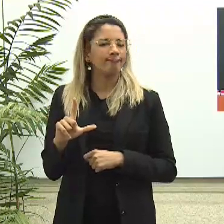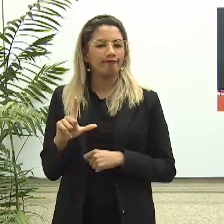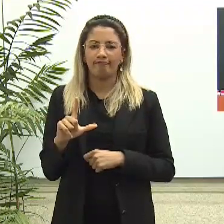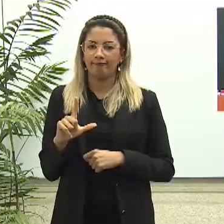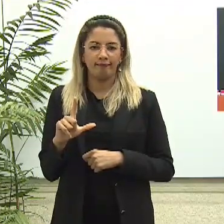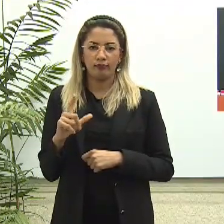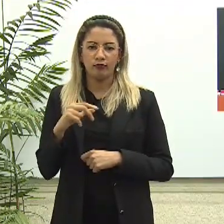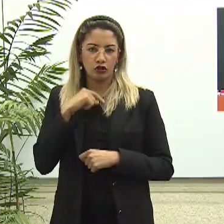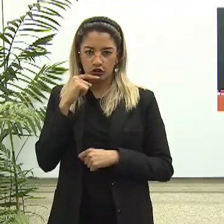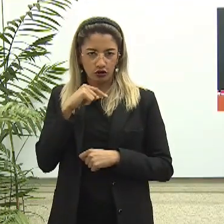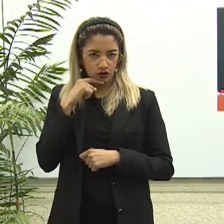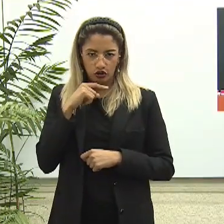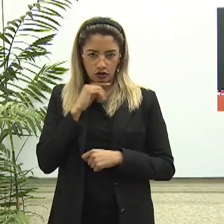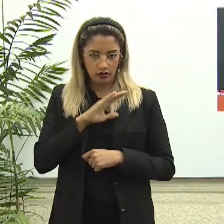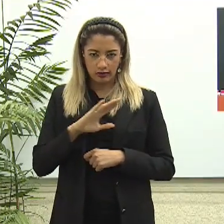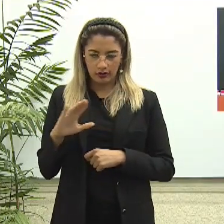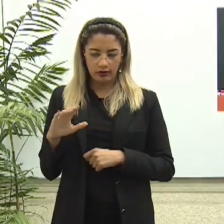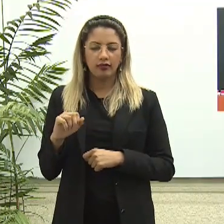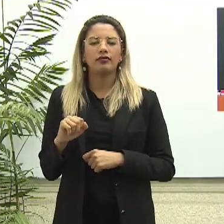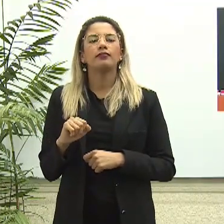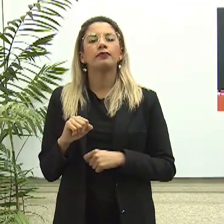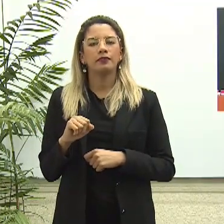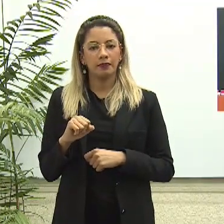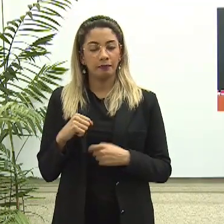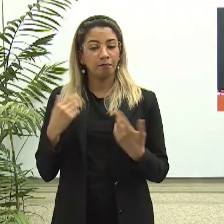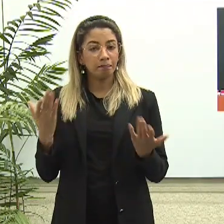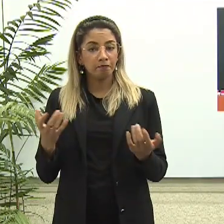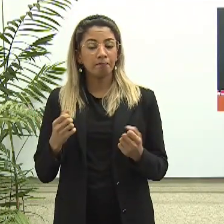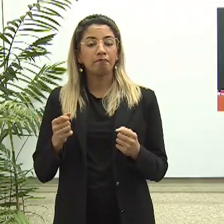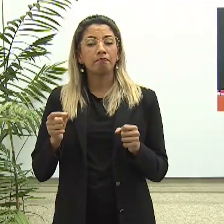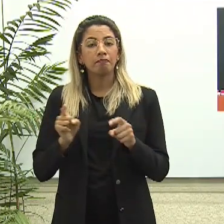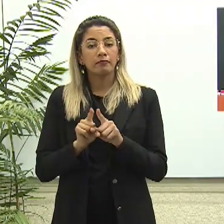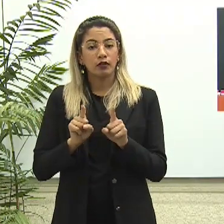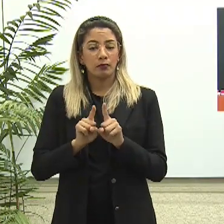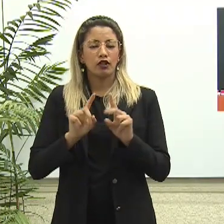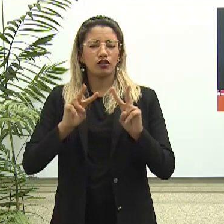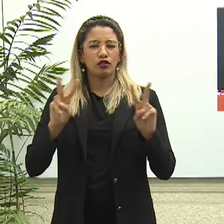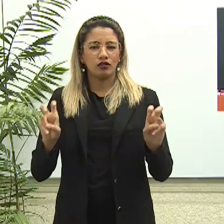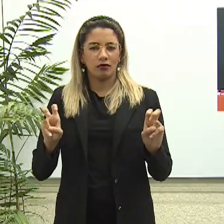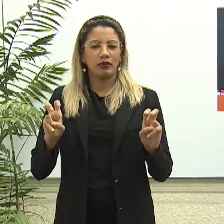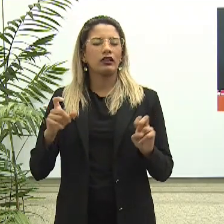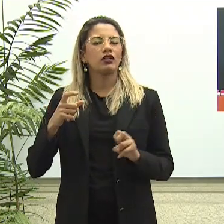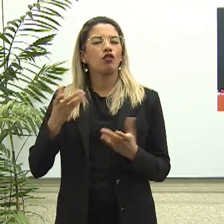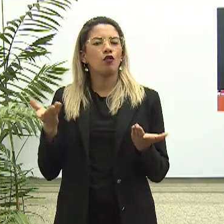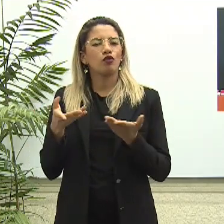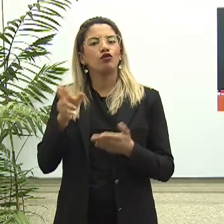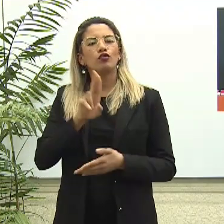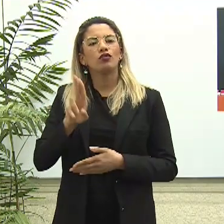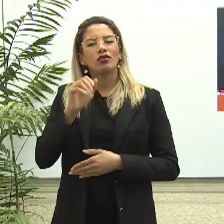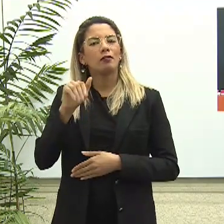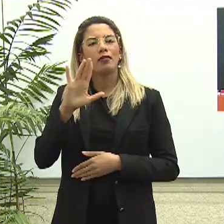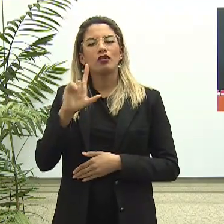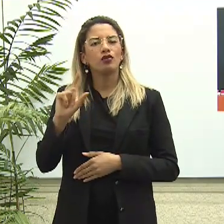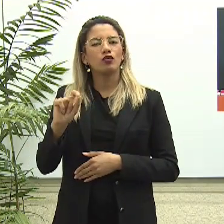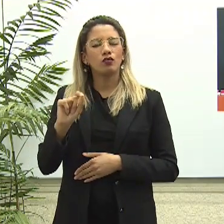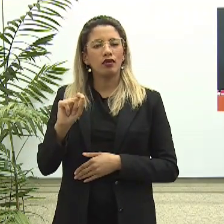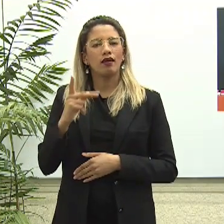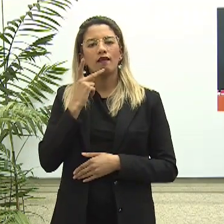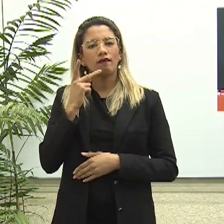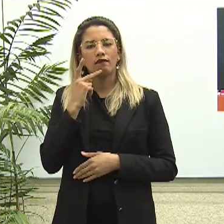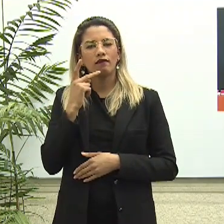aplicar lógica sobre a inteligência e o paradigma para resumir que a gente tá usando mais hoje é o chamado